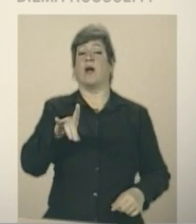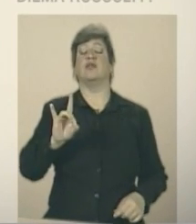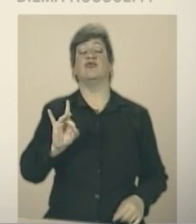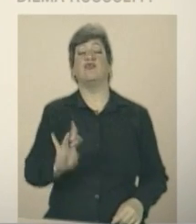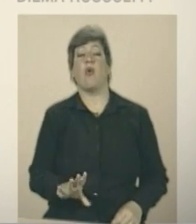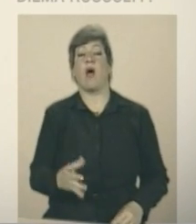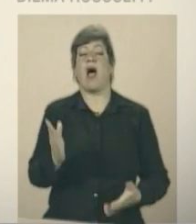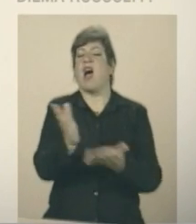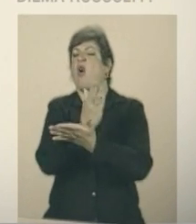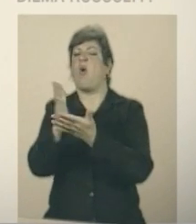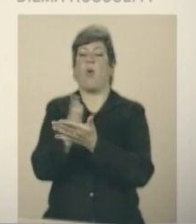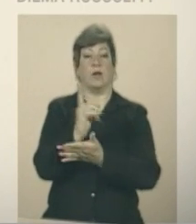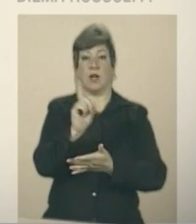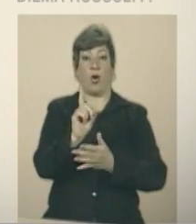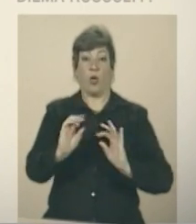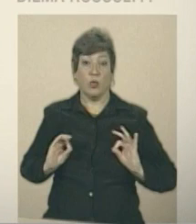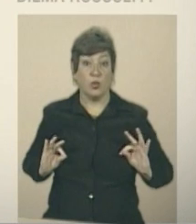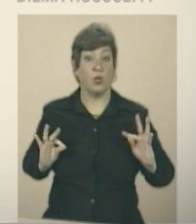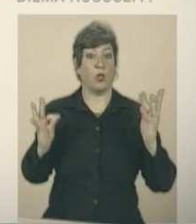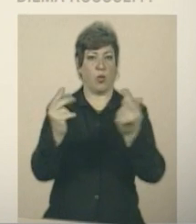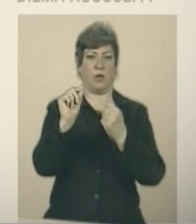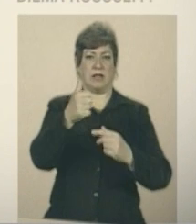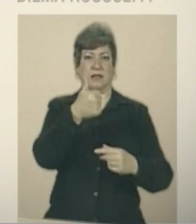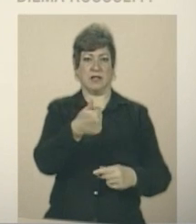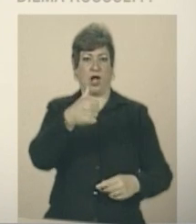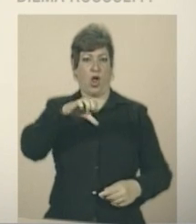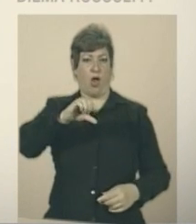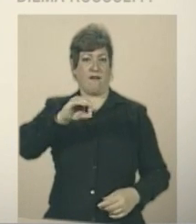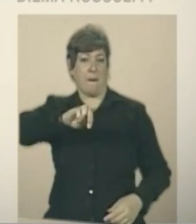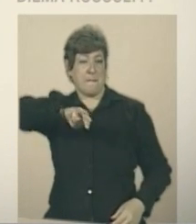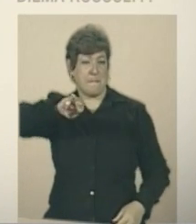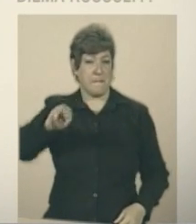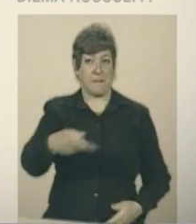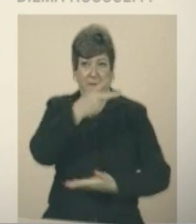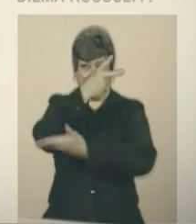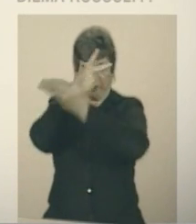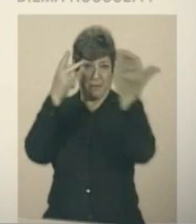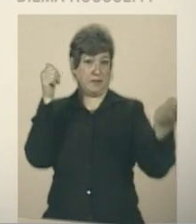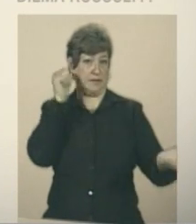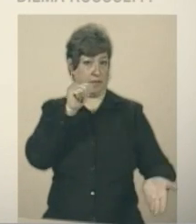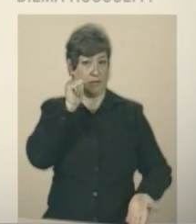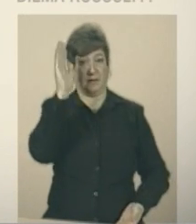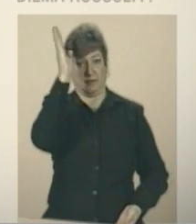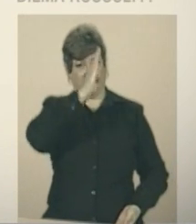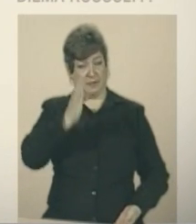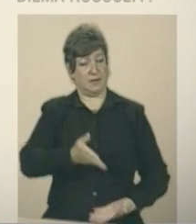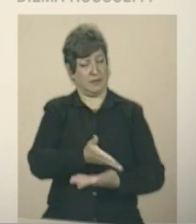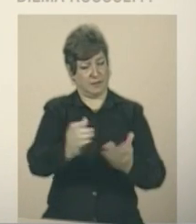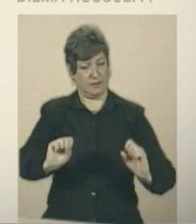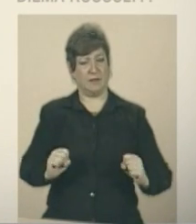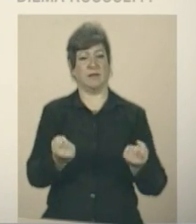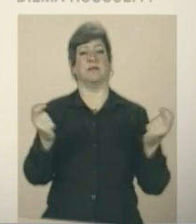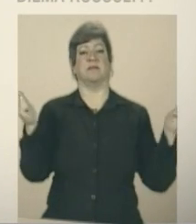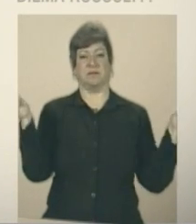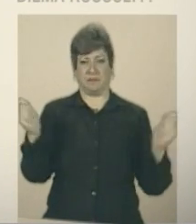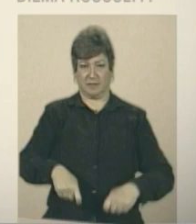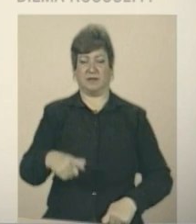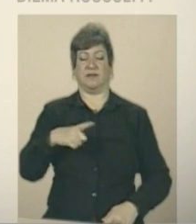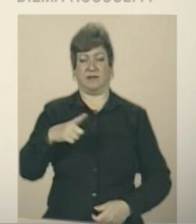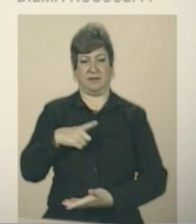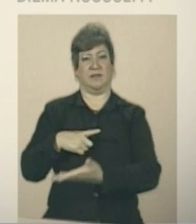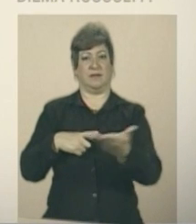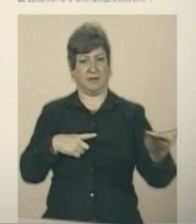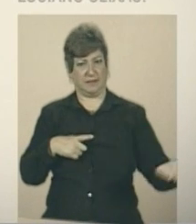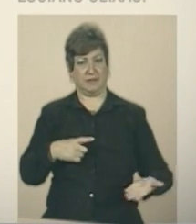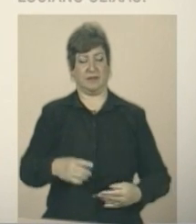para alguns mas sim ele só é grande e forte se for para os 190 milhões de brasileiros e